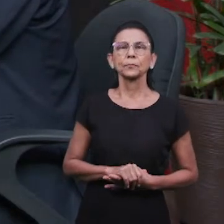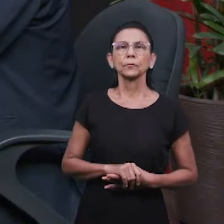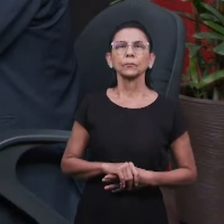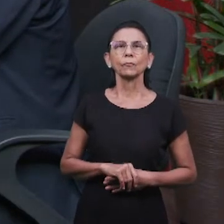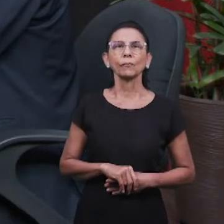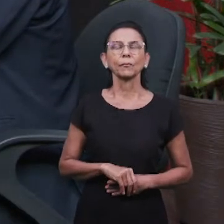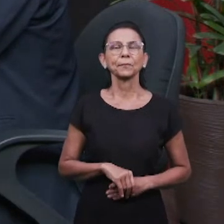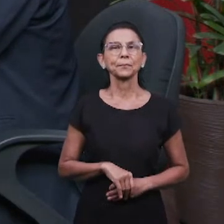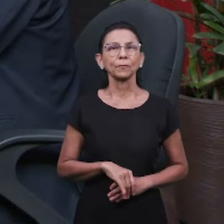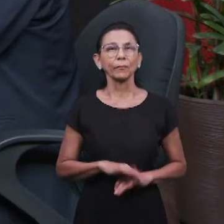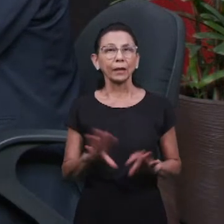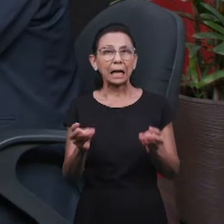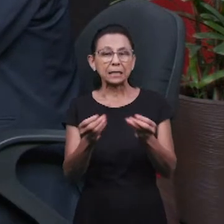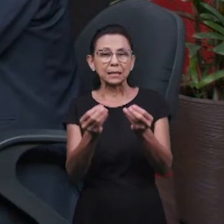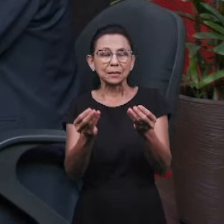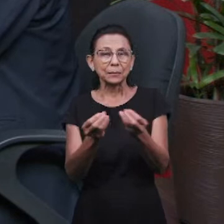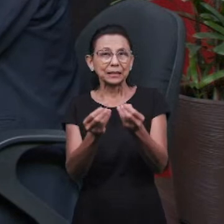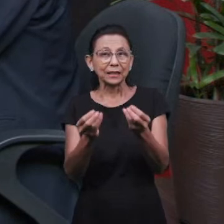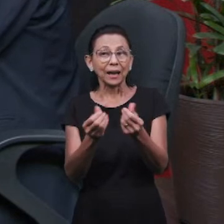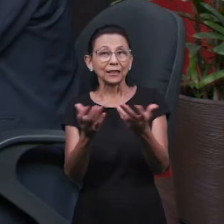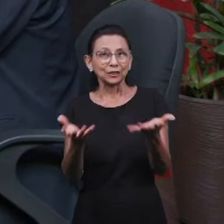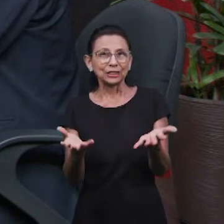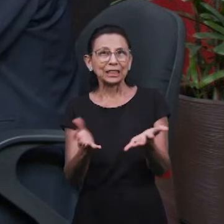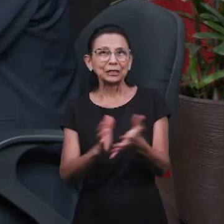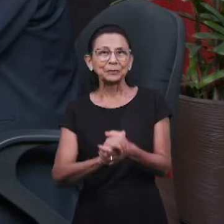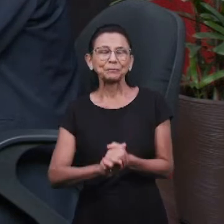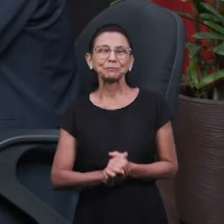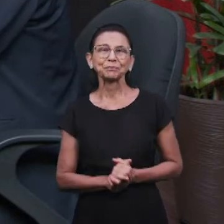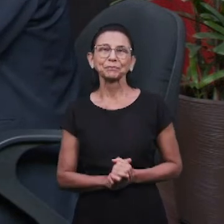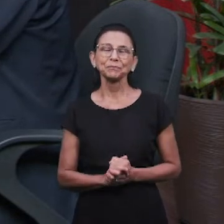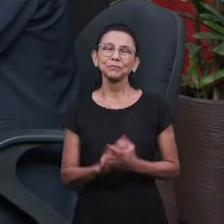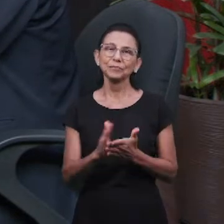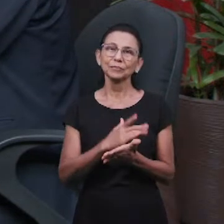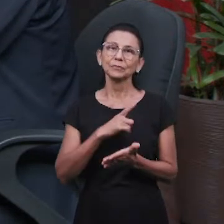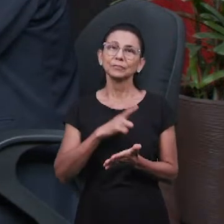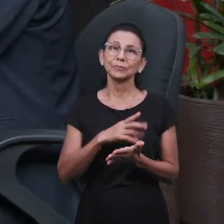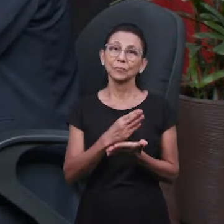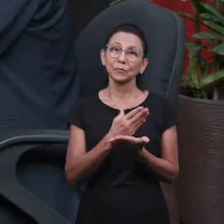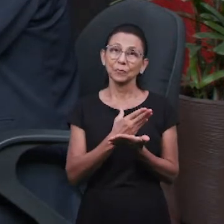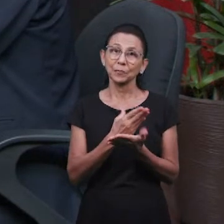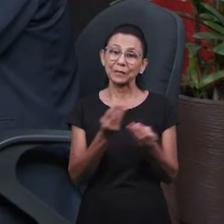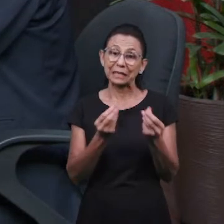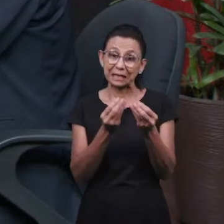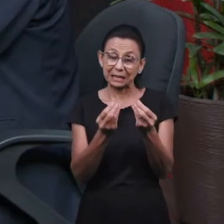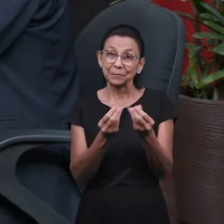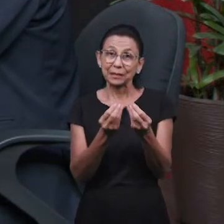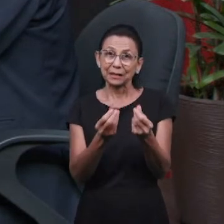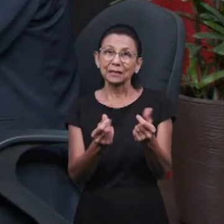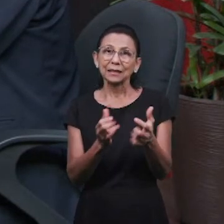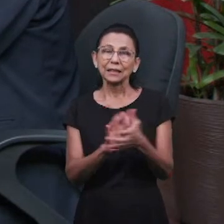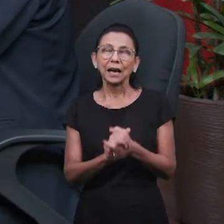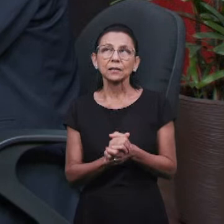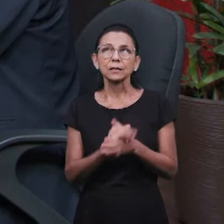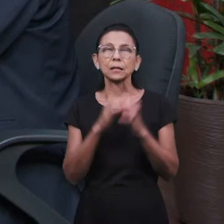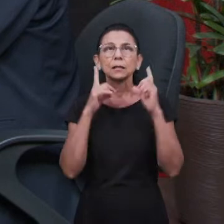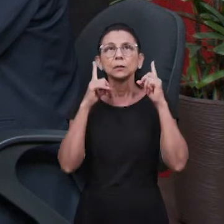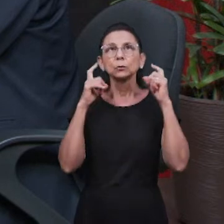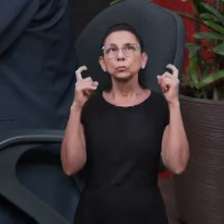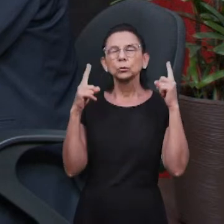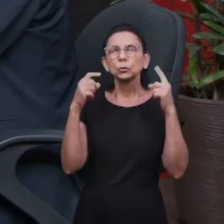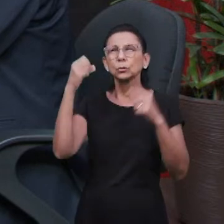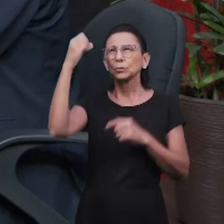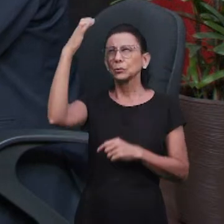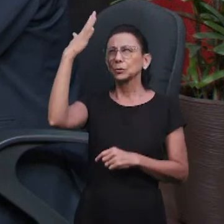né? Às vezes tem a hipersensibilidade e a hipossensibilidade. Então, essa sensibilidade, o sensorial ali, tanto no som,